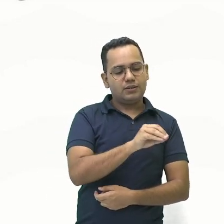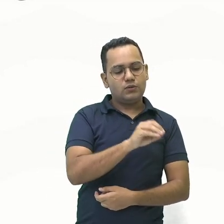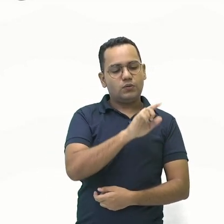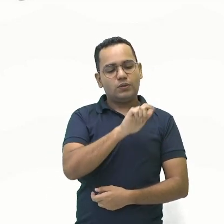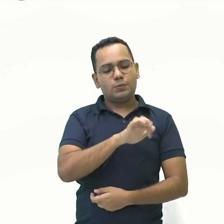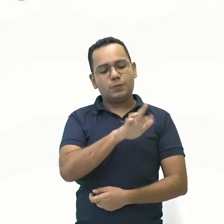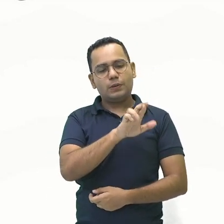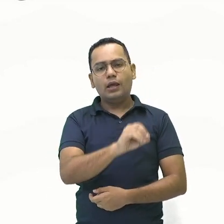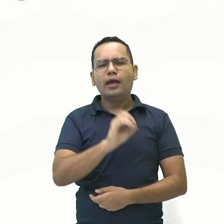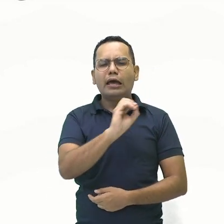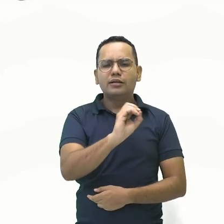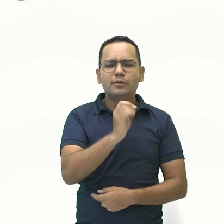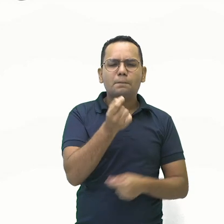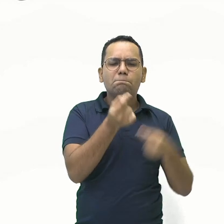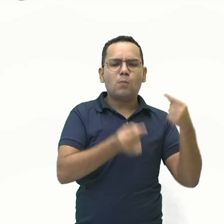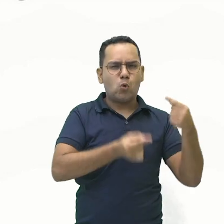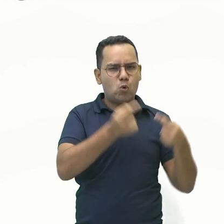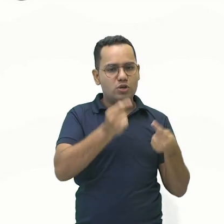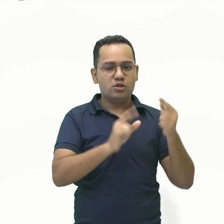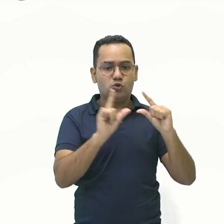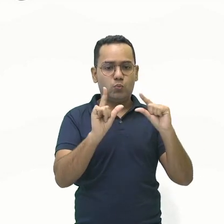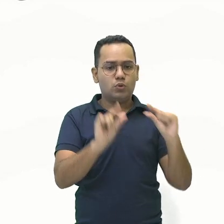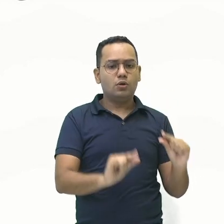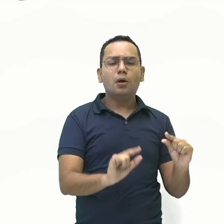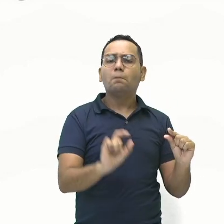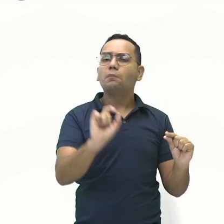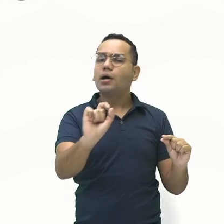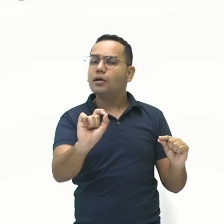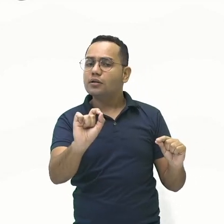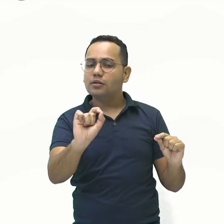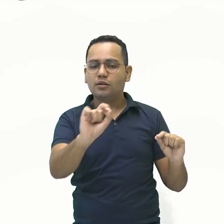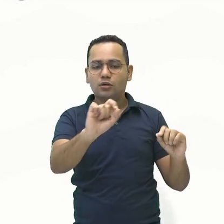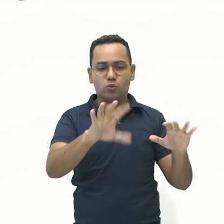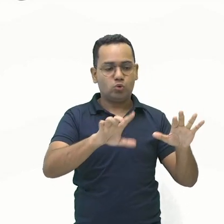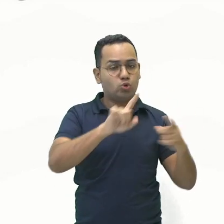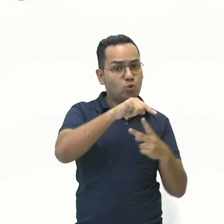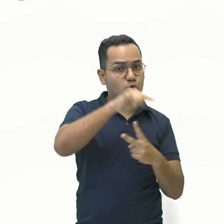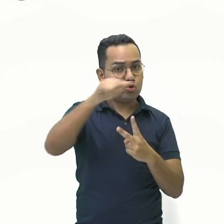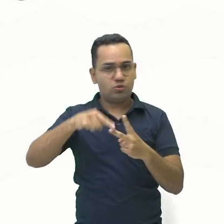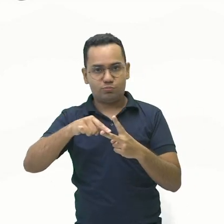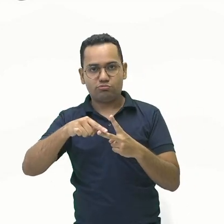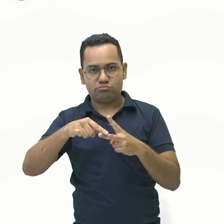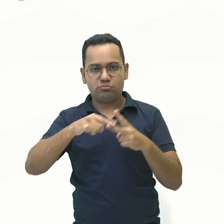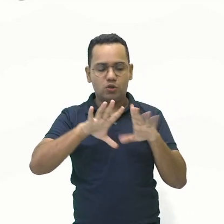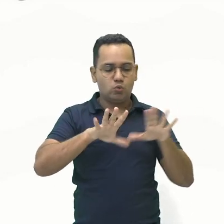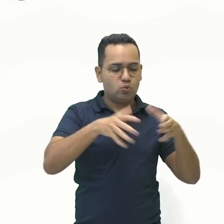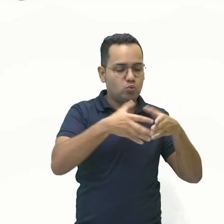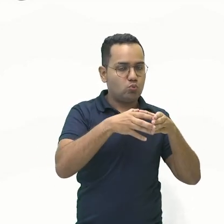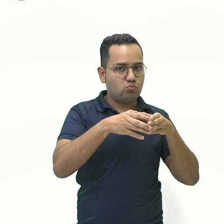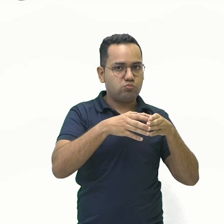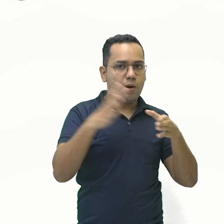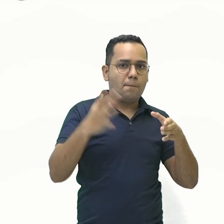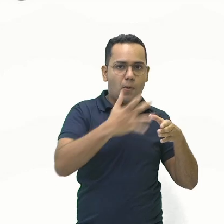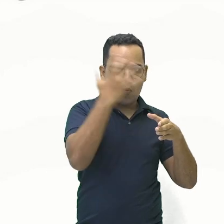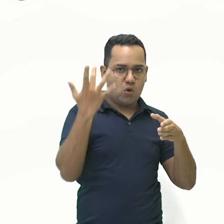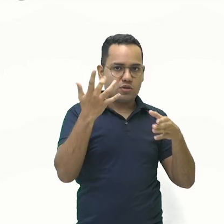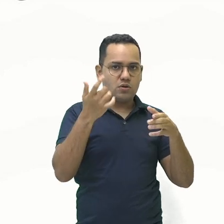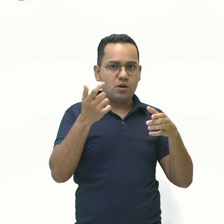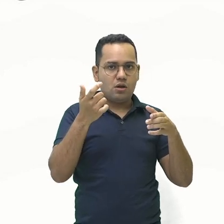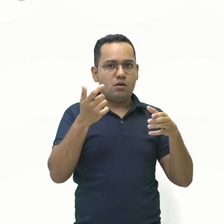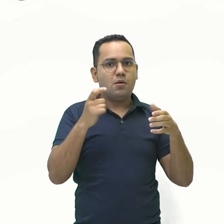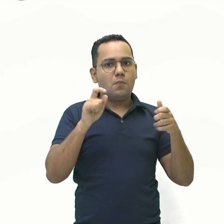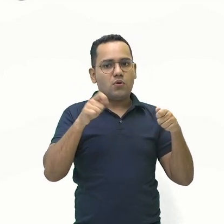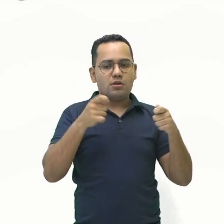redução, tanto do crescimento populacional, quanto do crescimento econômico. Então, a ideia para a gente não colapsar